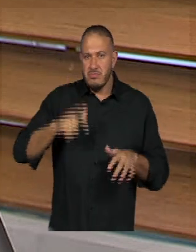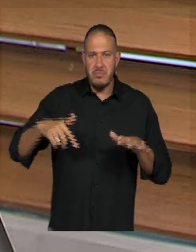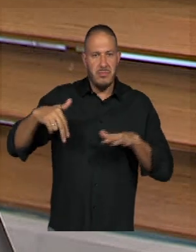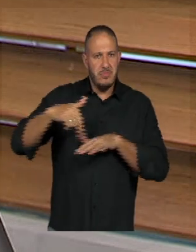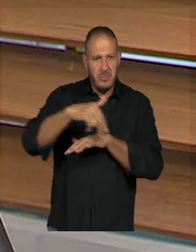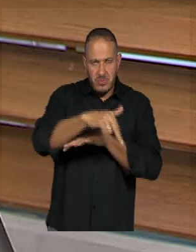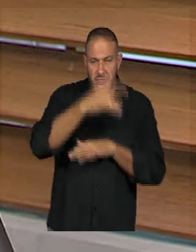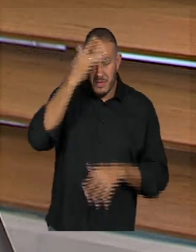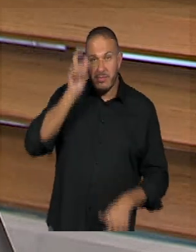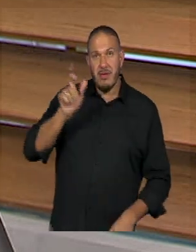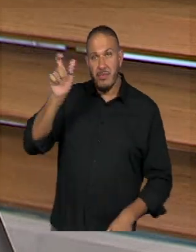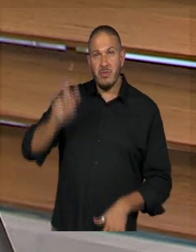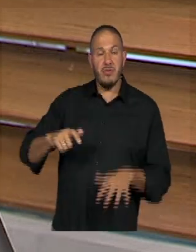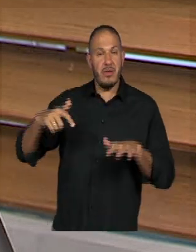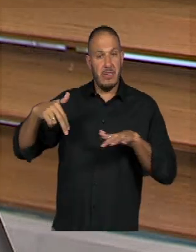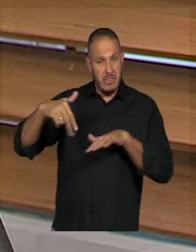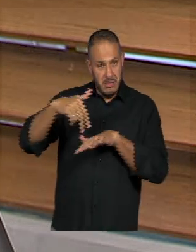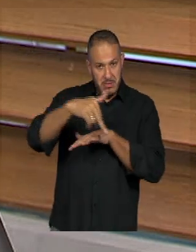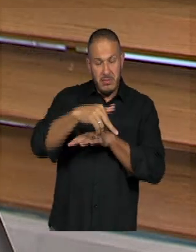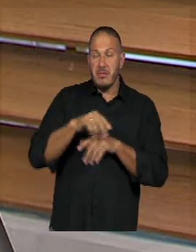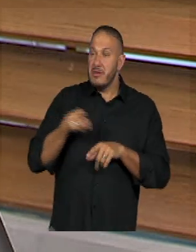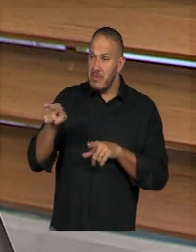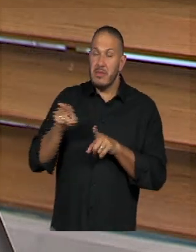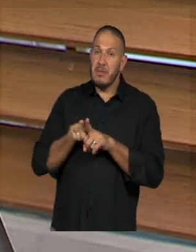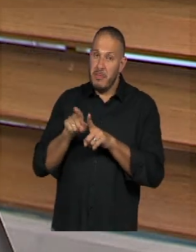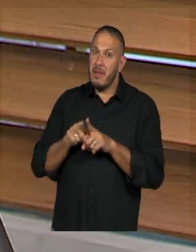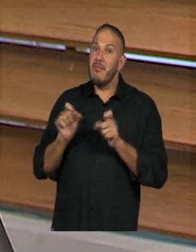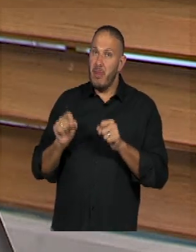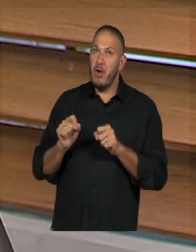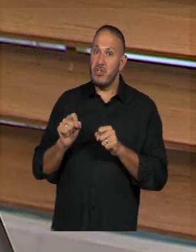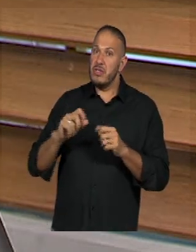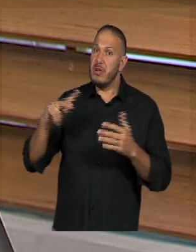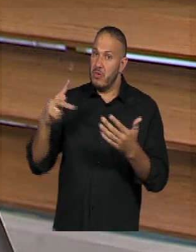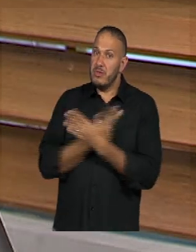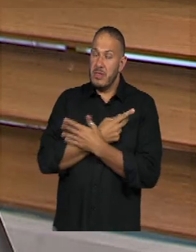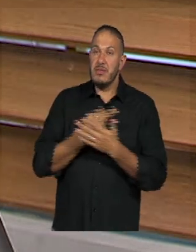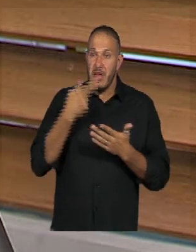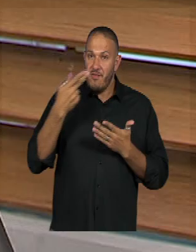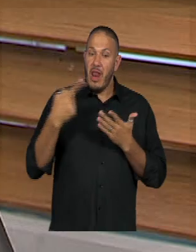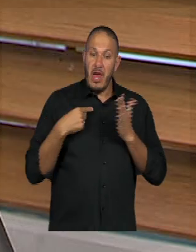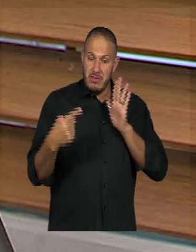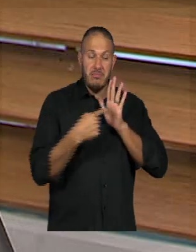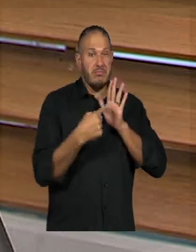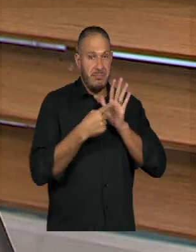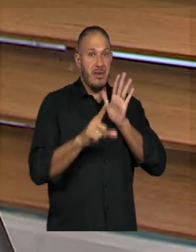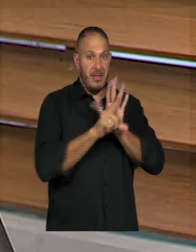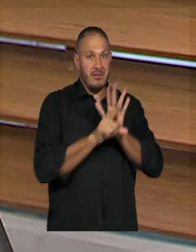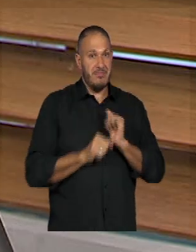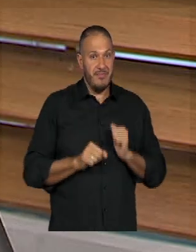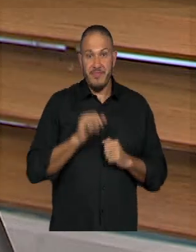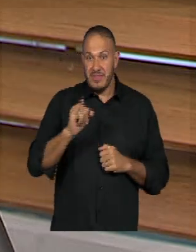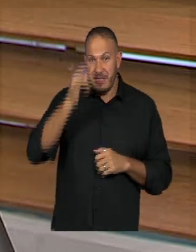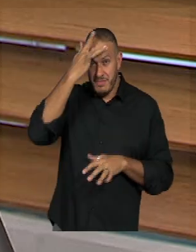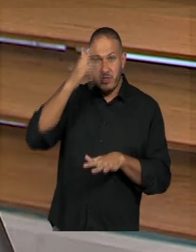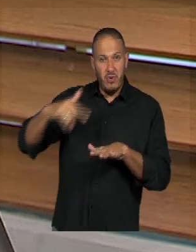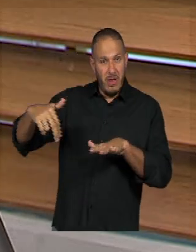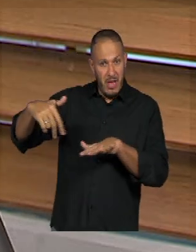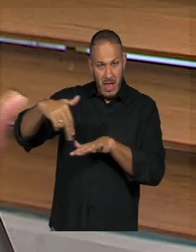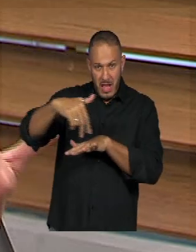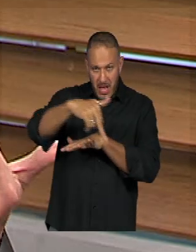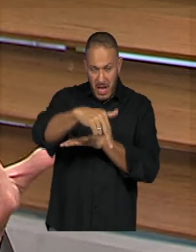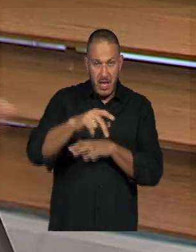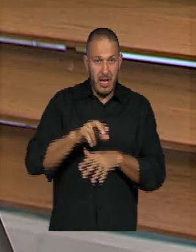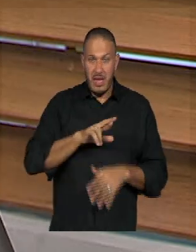pedestre responde e que o pedestre, ele é citado na legislação. Se o pedestre não atravessa